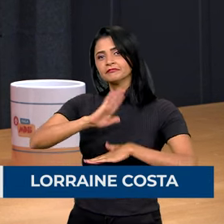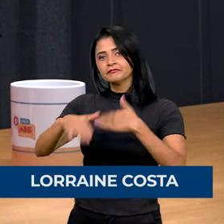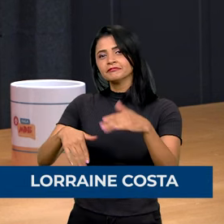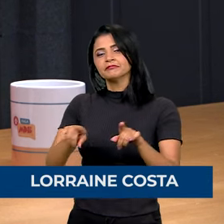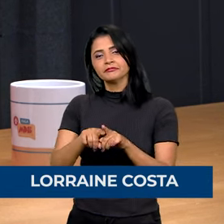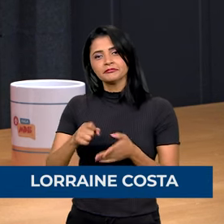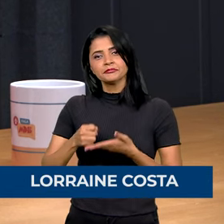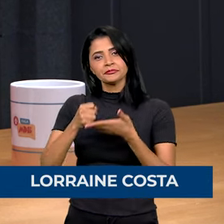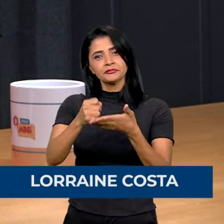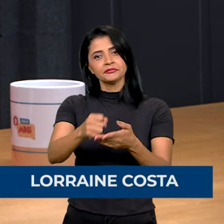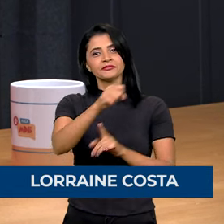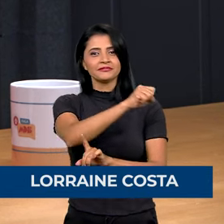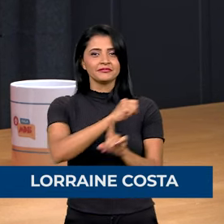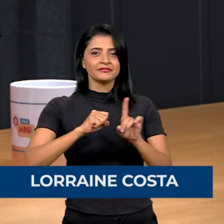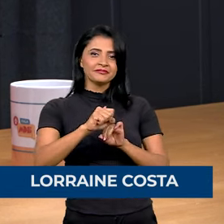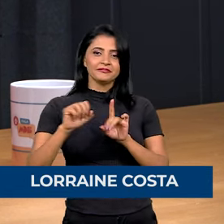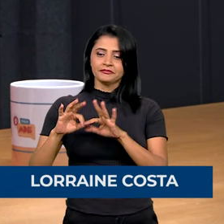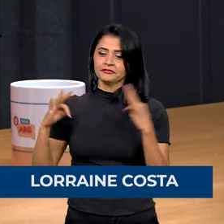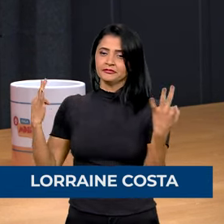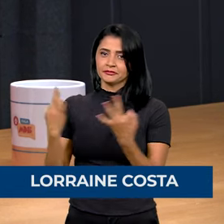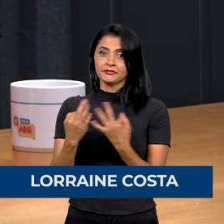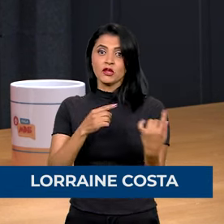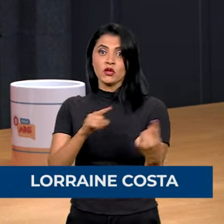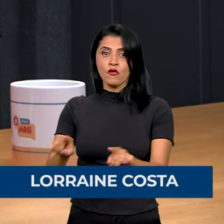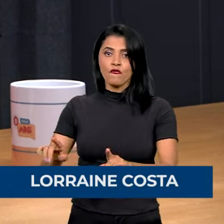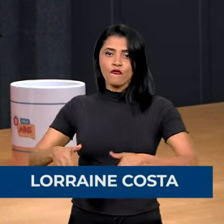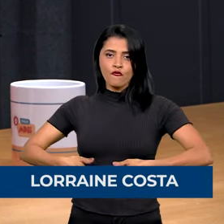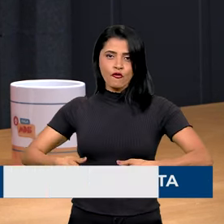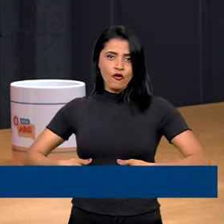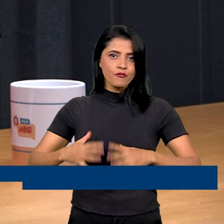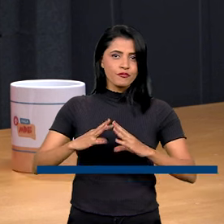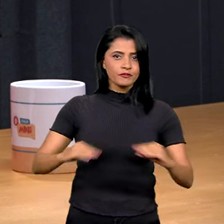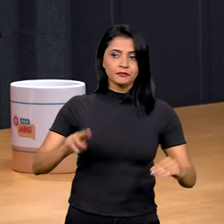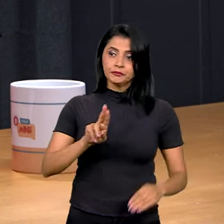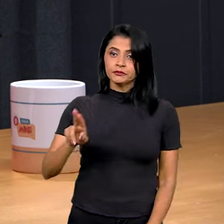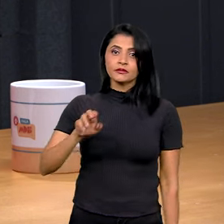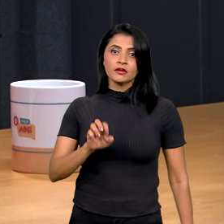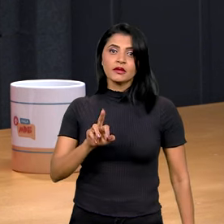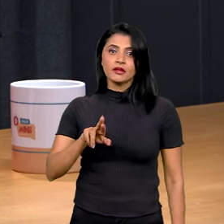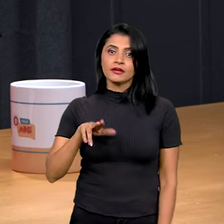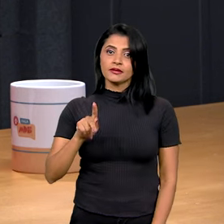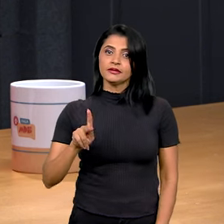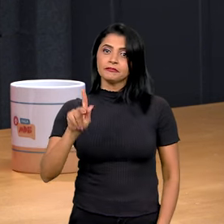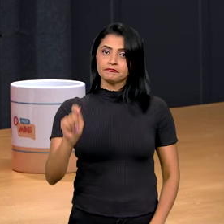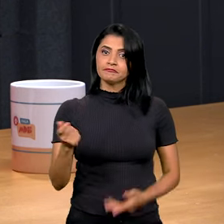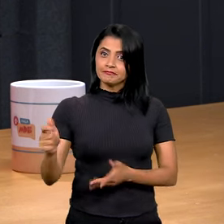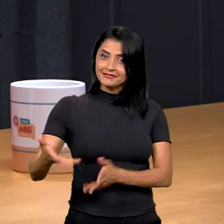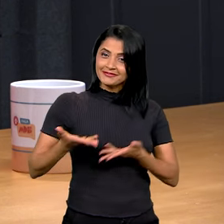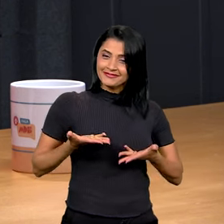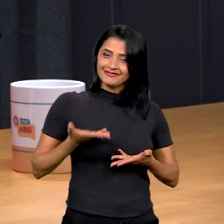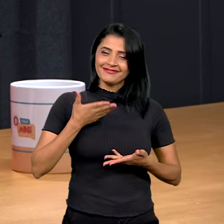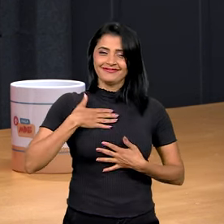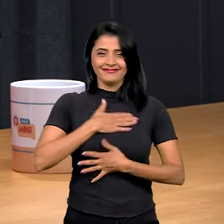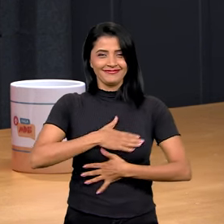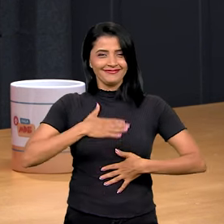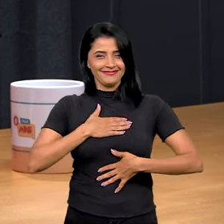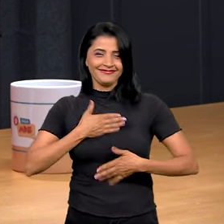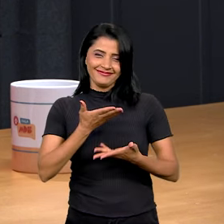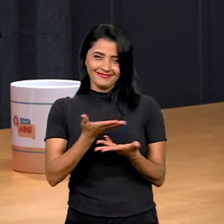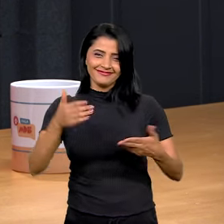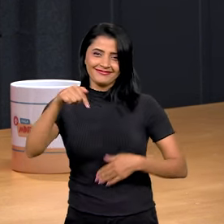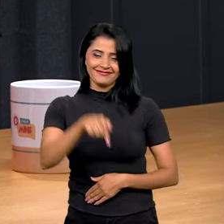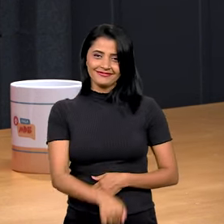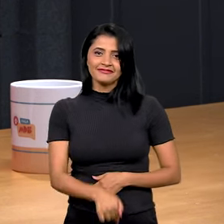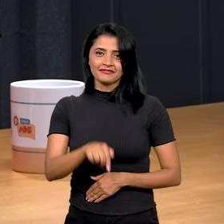Desenvolvimento e assistência social família e combate à fome meu nome é Erika Braz é um prazer recebê-los aqui